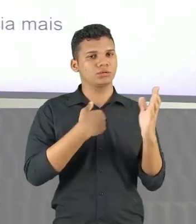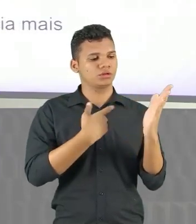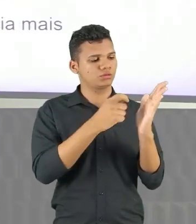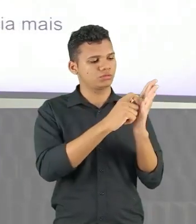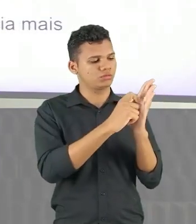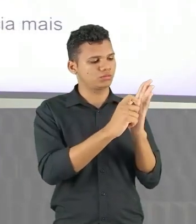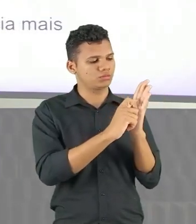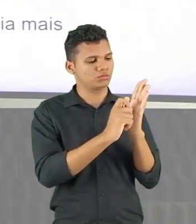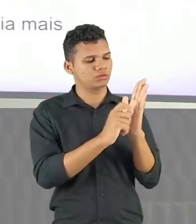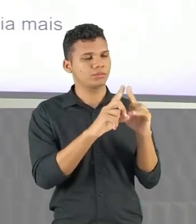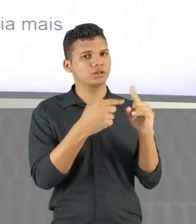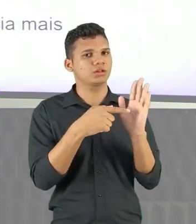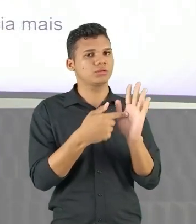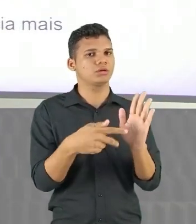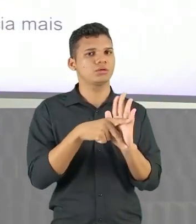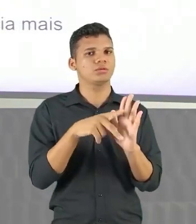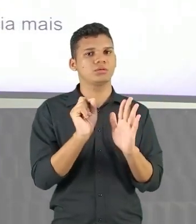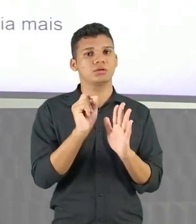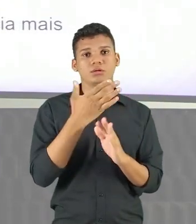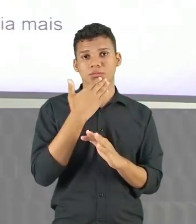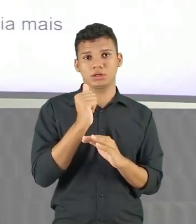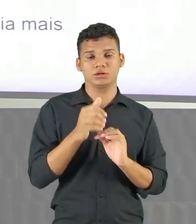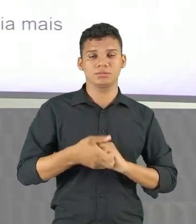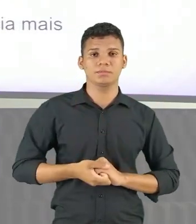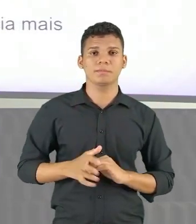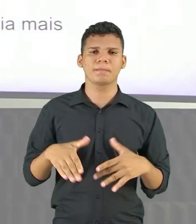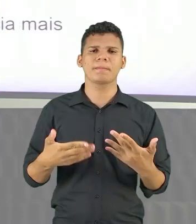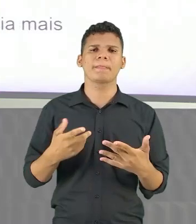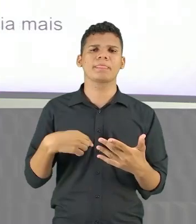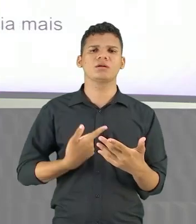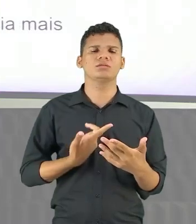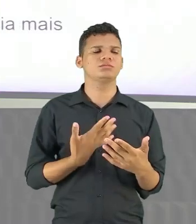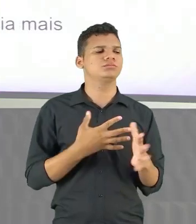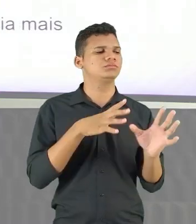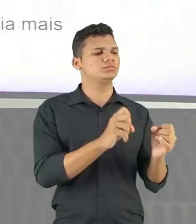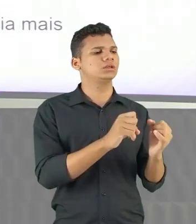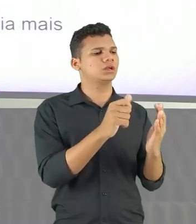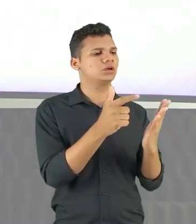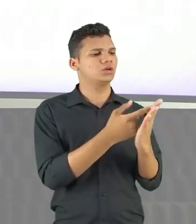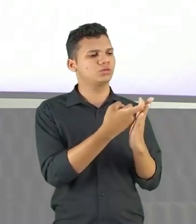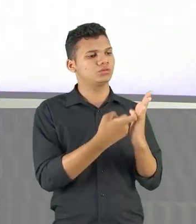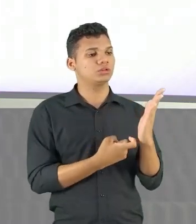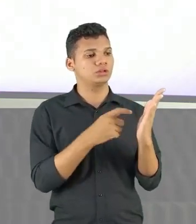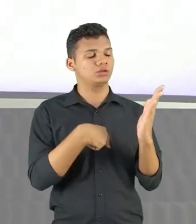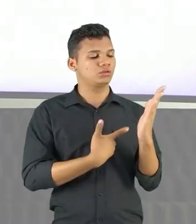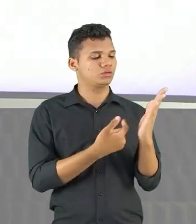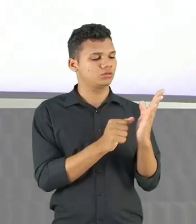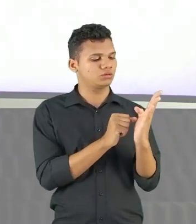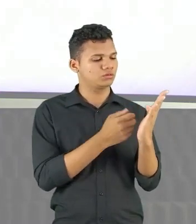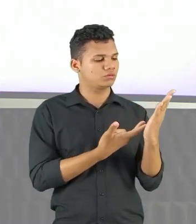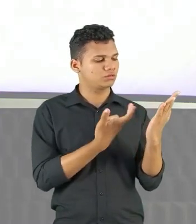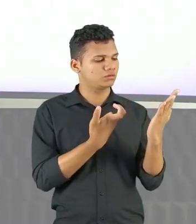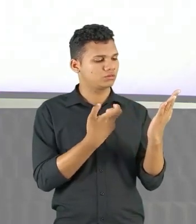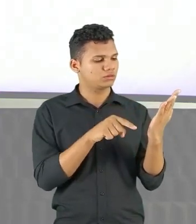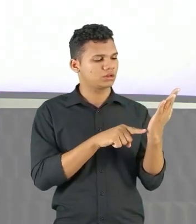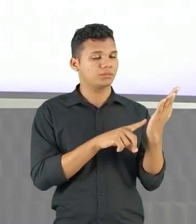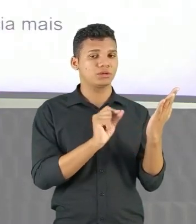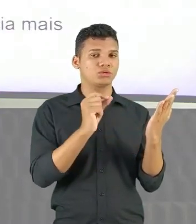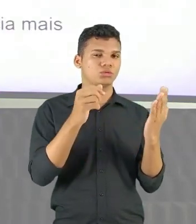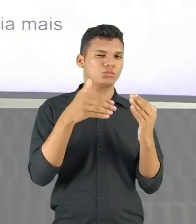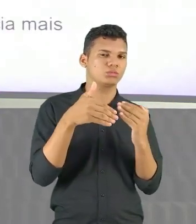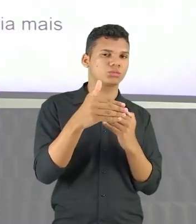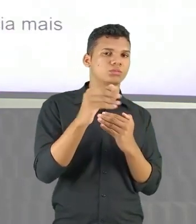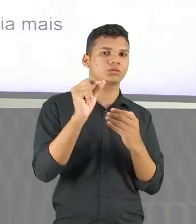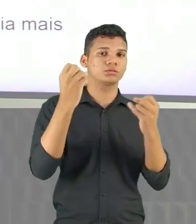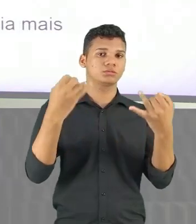observações, até para fazer a resolução da questão ficar melhor. Aí vocês vão pegar o texto, onde é que a gente tem esses fatores que ele está chamando aqui ao longo do tempo? Eu